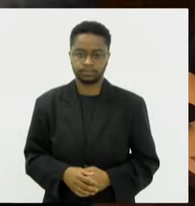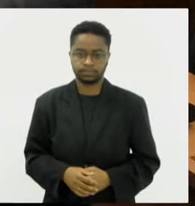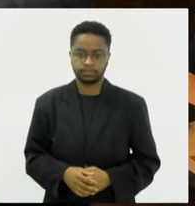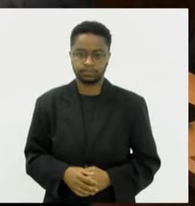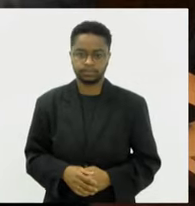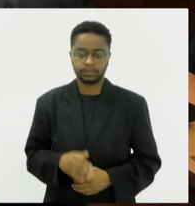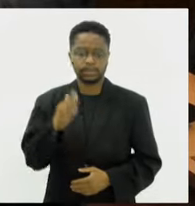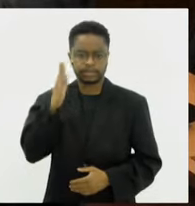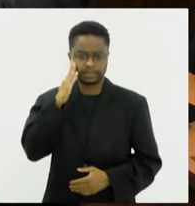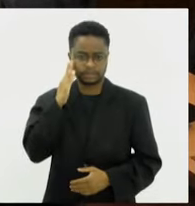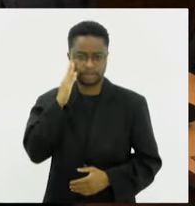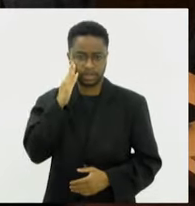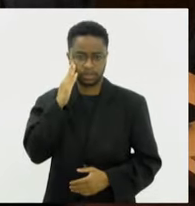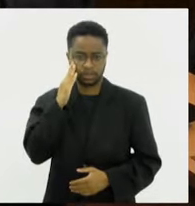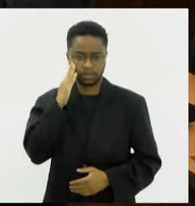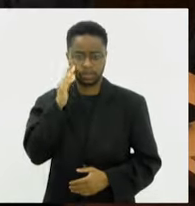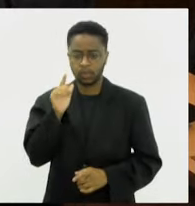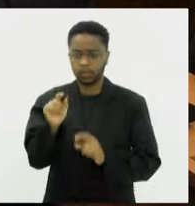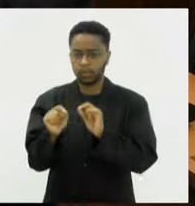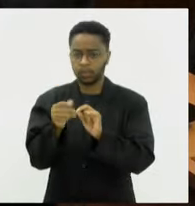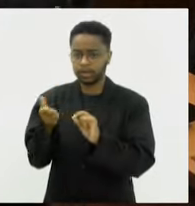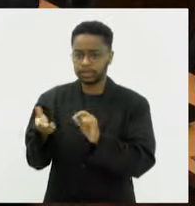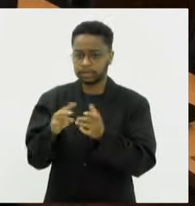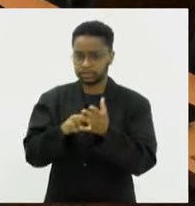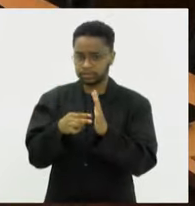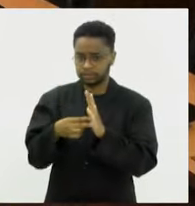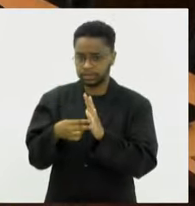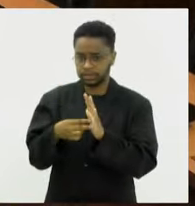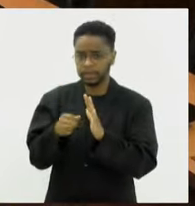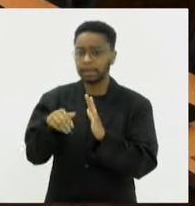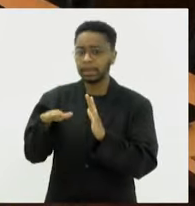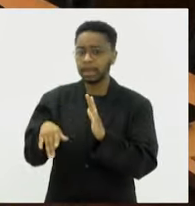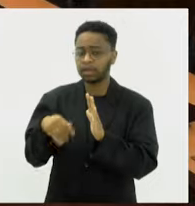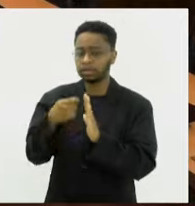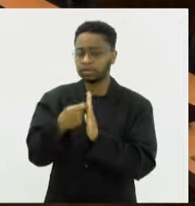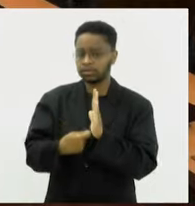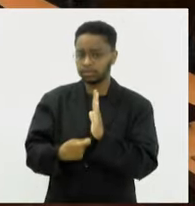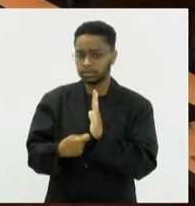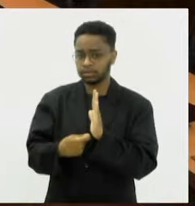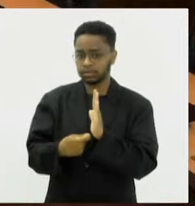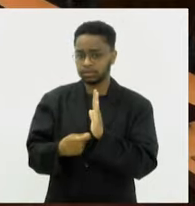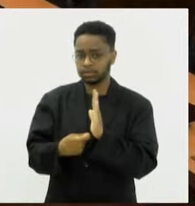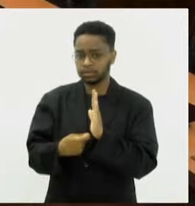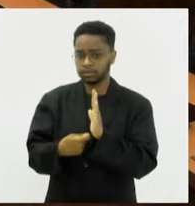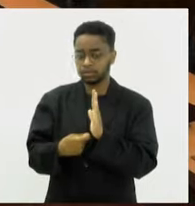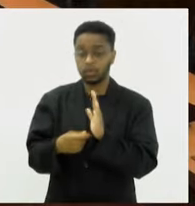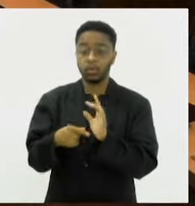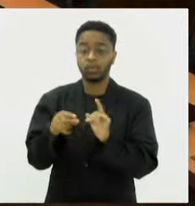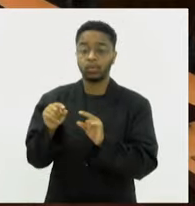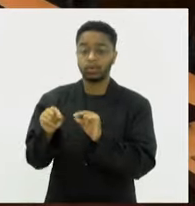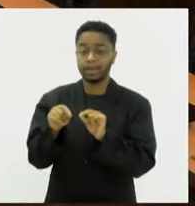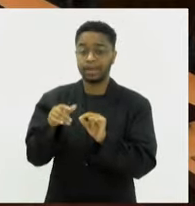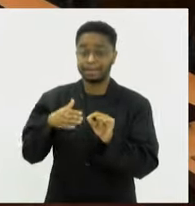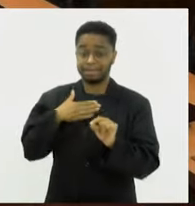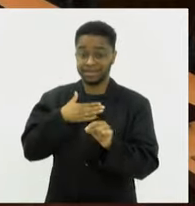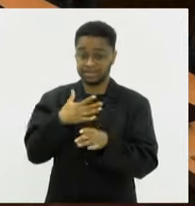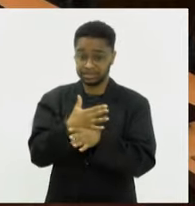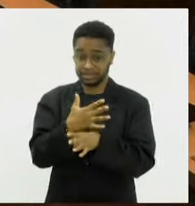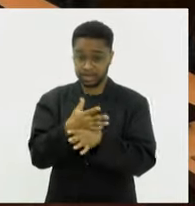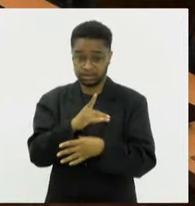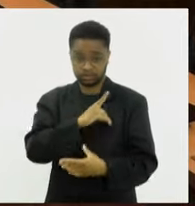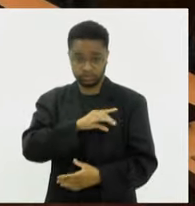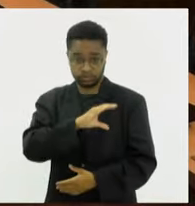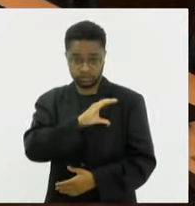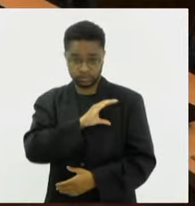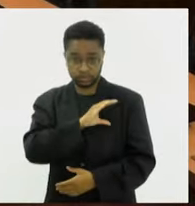relato, senhora presidente? Senhores deputados, é o tráfico na minha cidade, Duque de